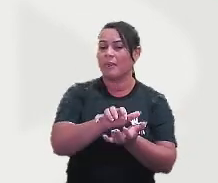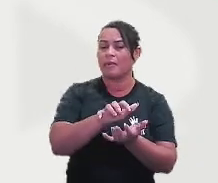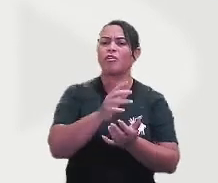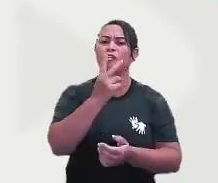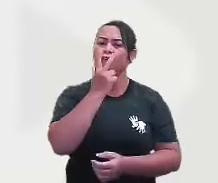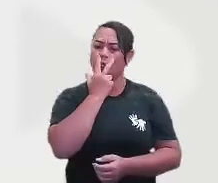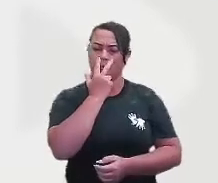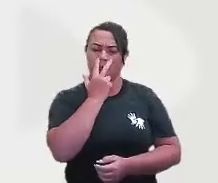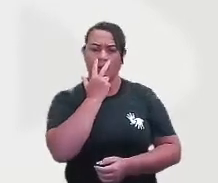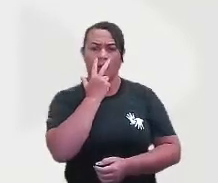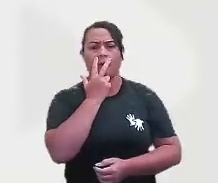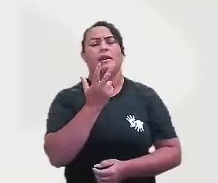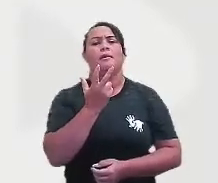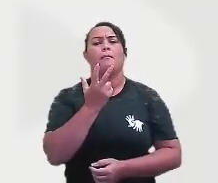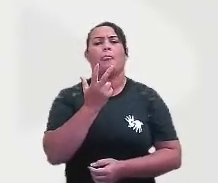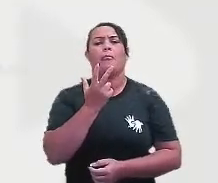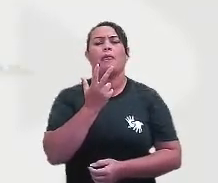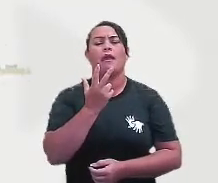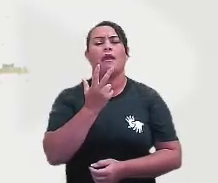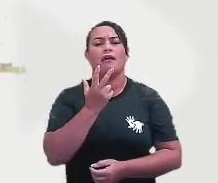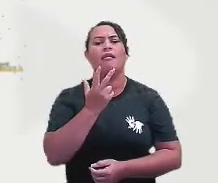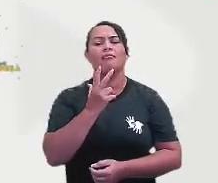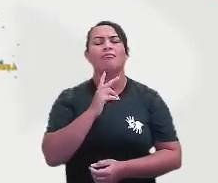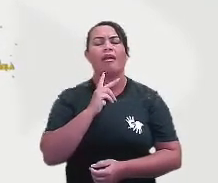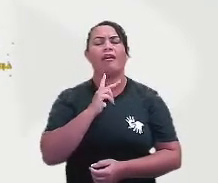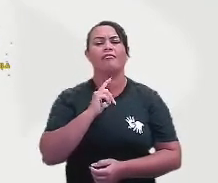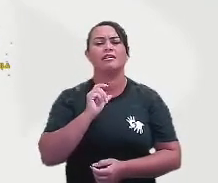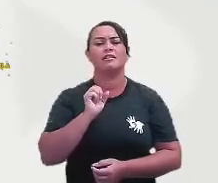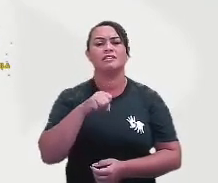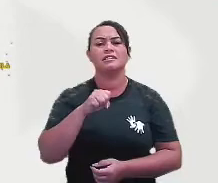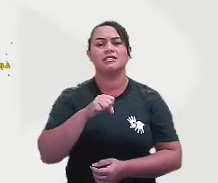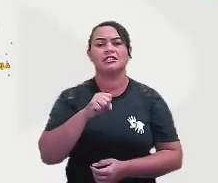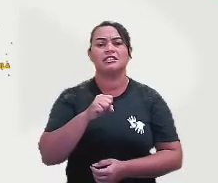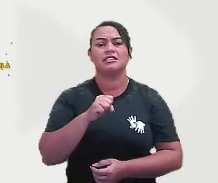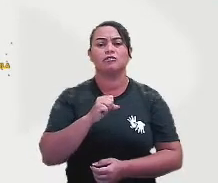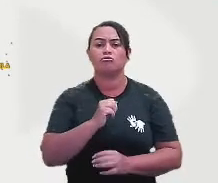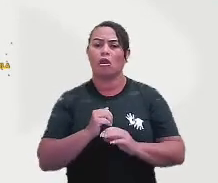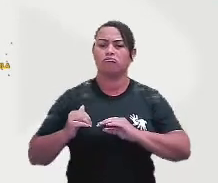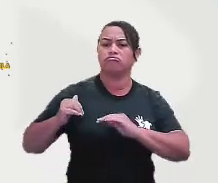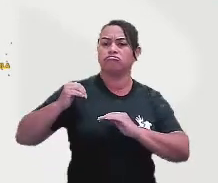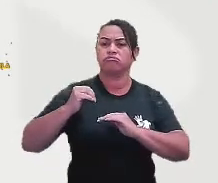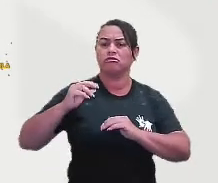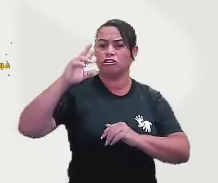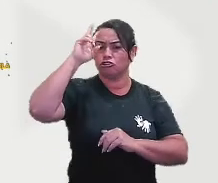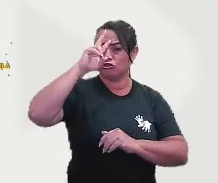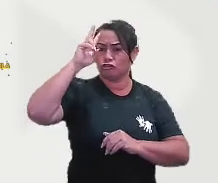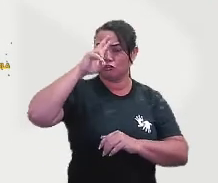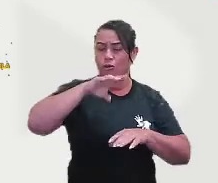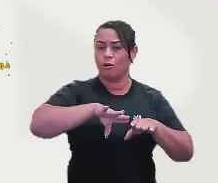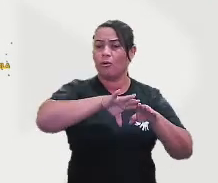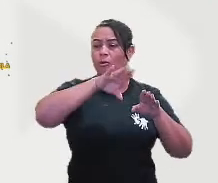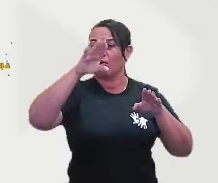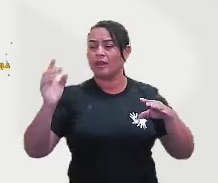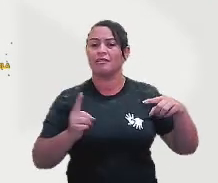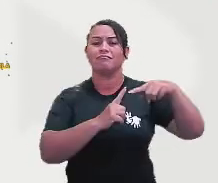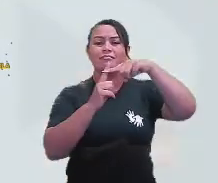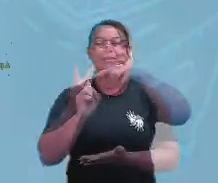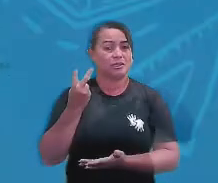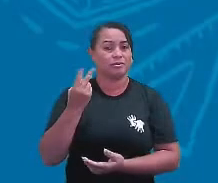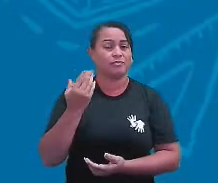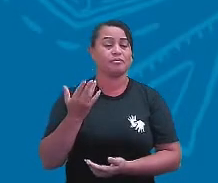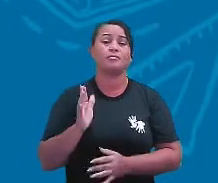entra para a história, né? Dentro desse contexto da Batalha do Monte das Tabocas,